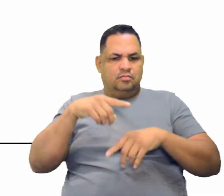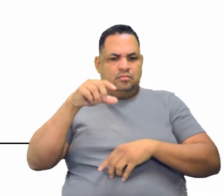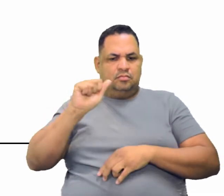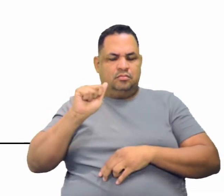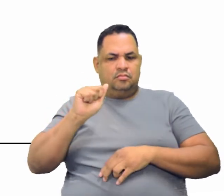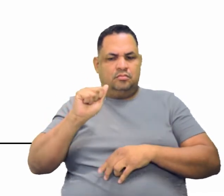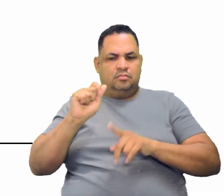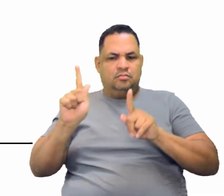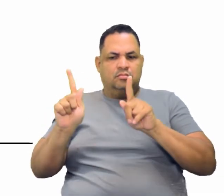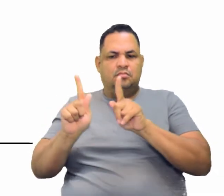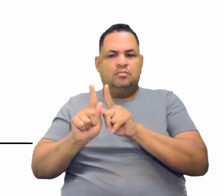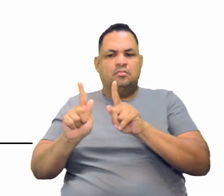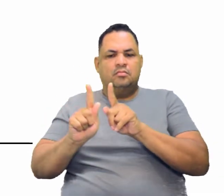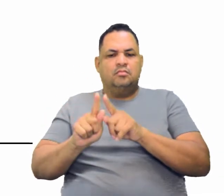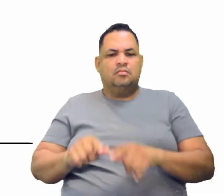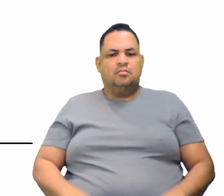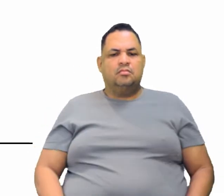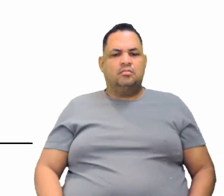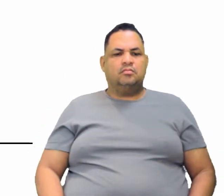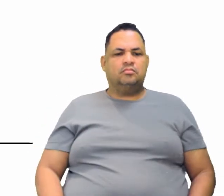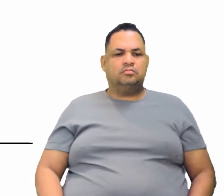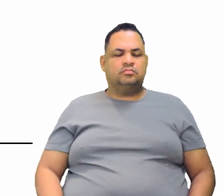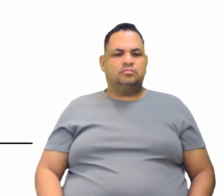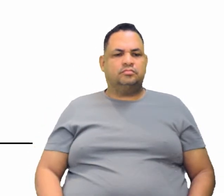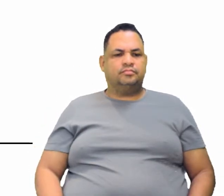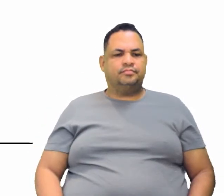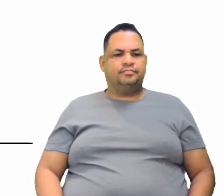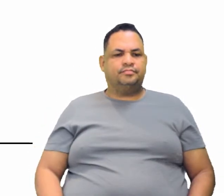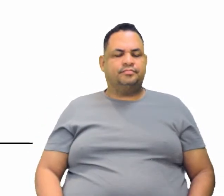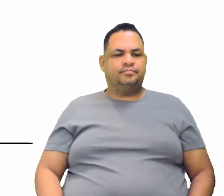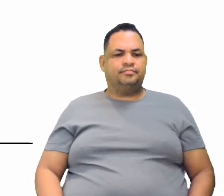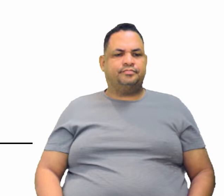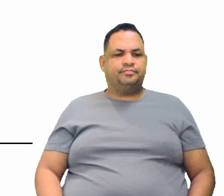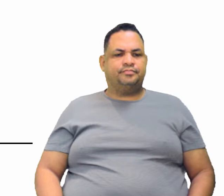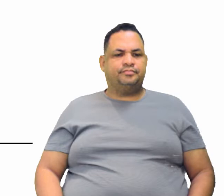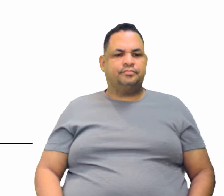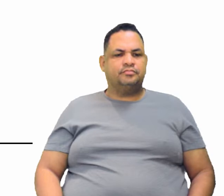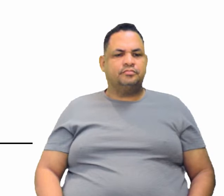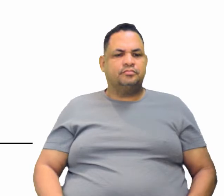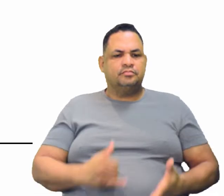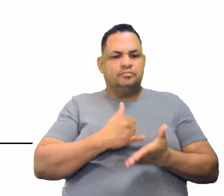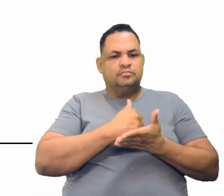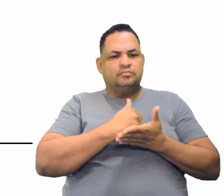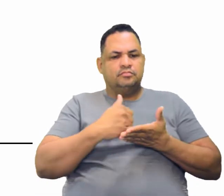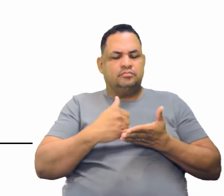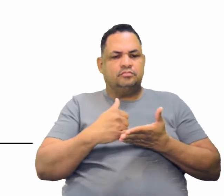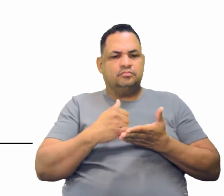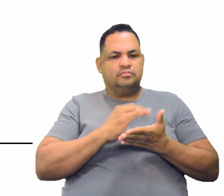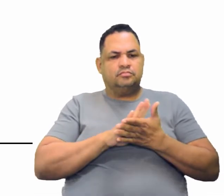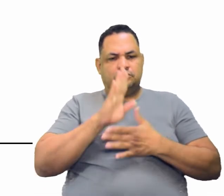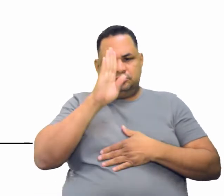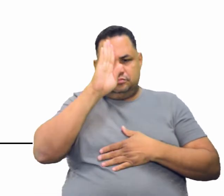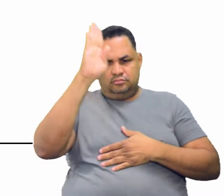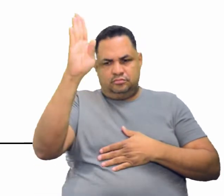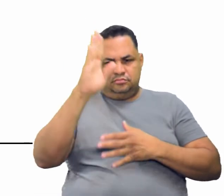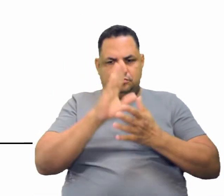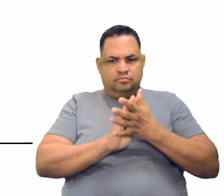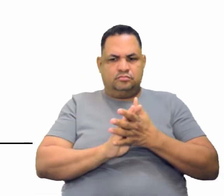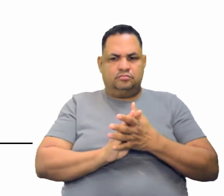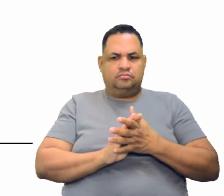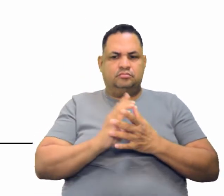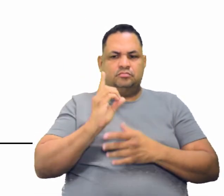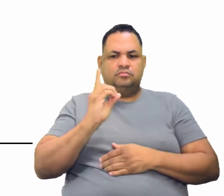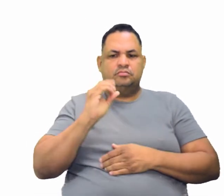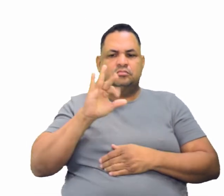da gravidade. Ok? Obedecendo assim o princípio fundamental da